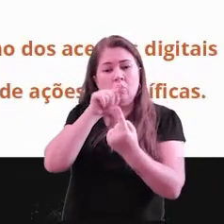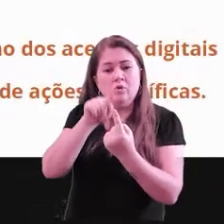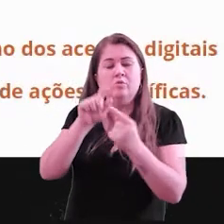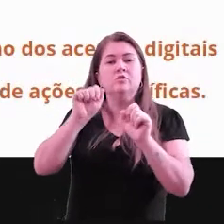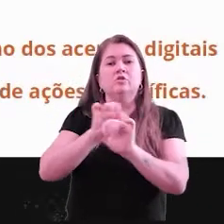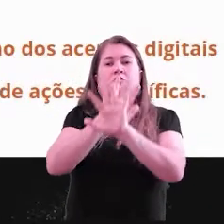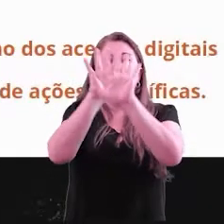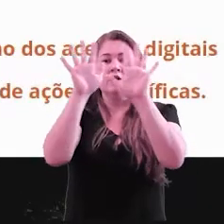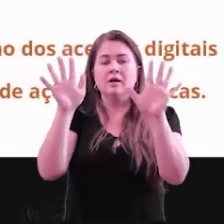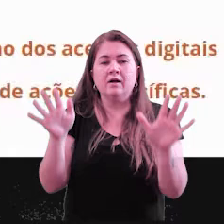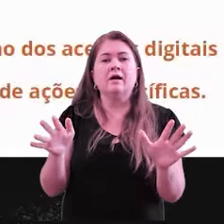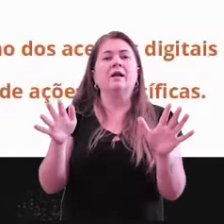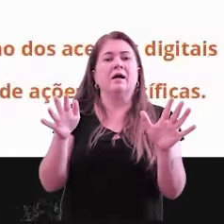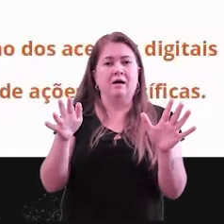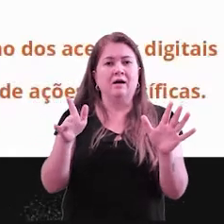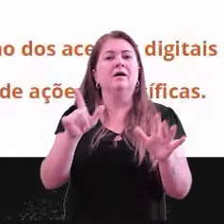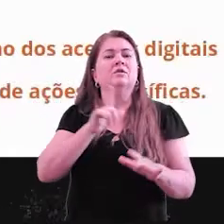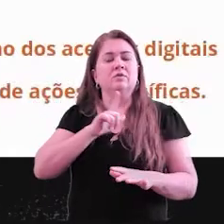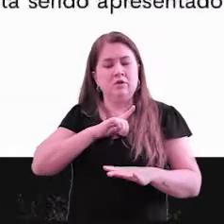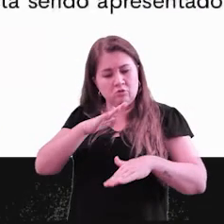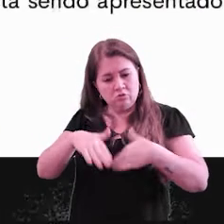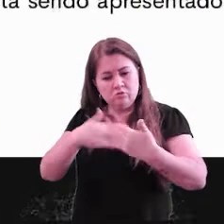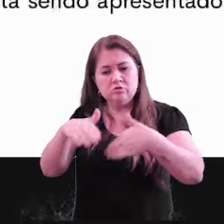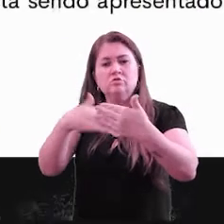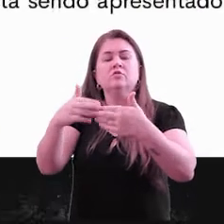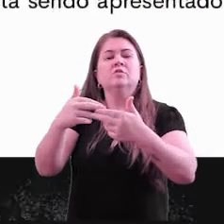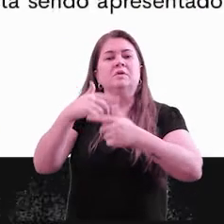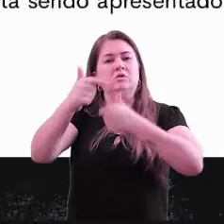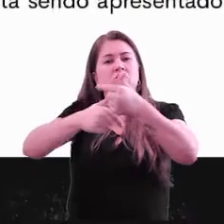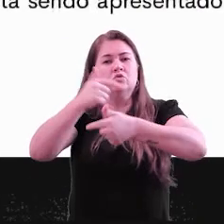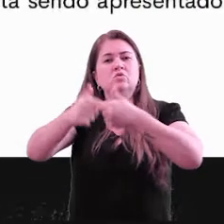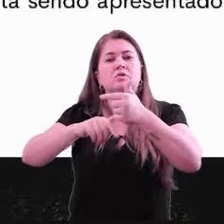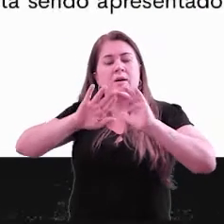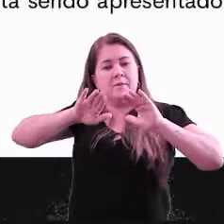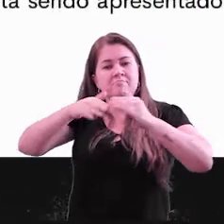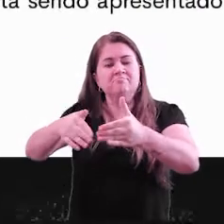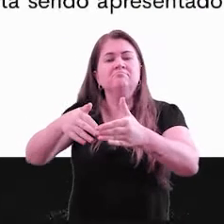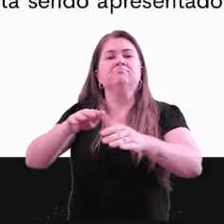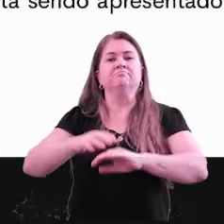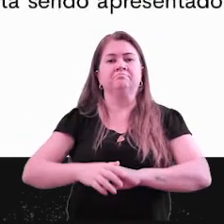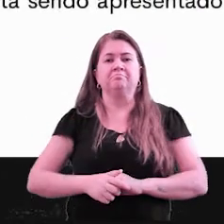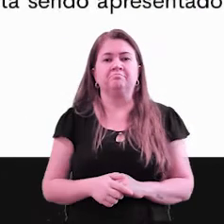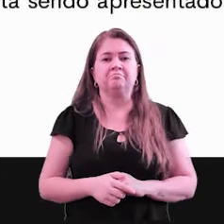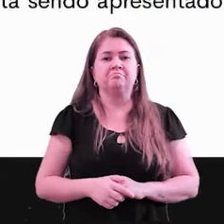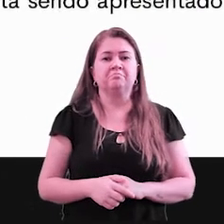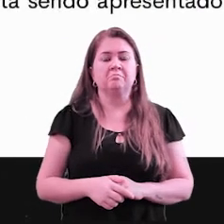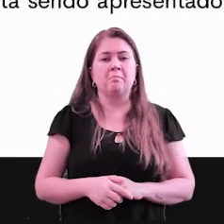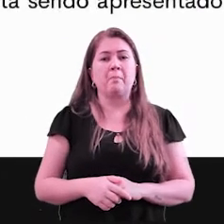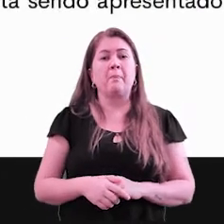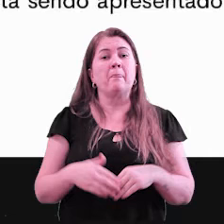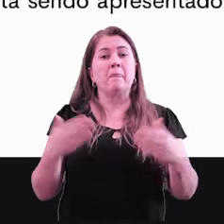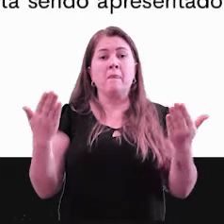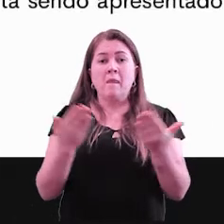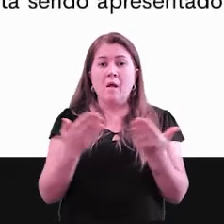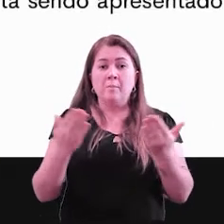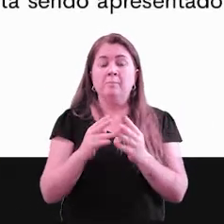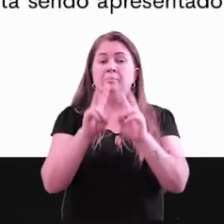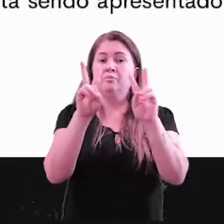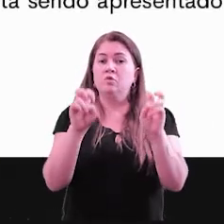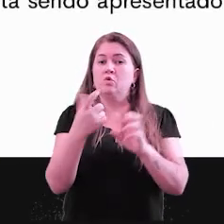desenvolvimento de ações específicas. Entrando agora em outro conceito-chave dessa mesa, que é